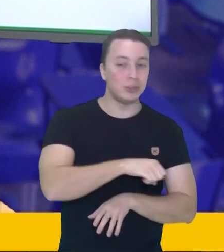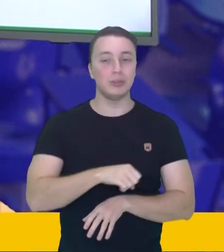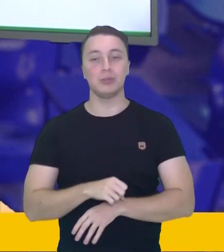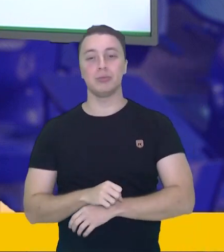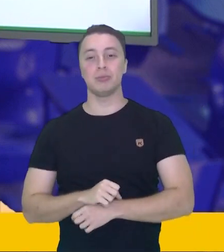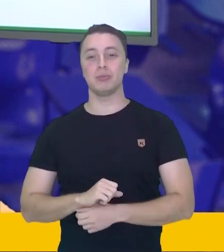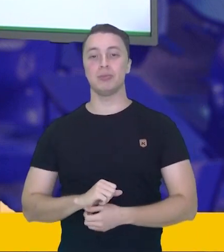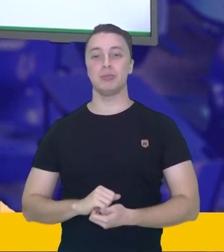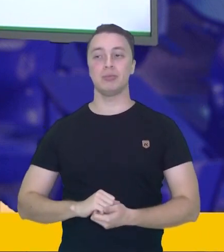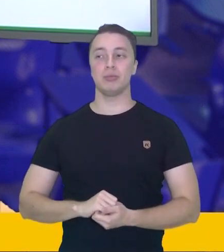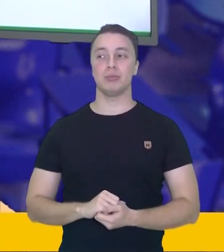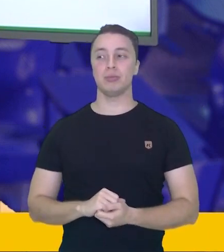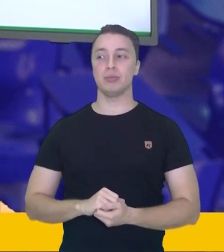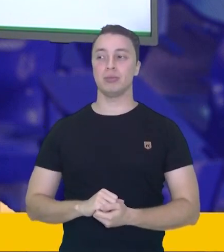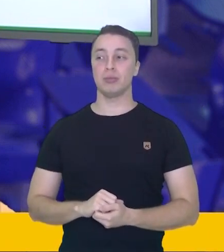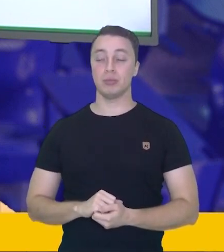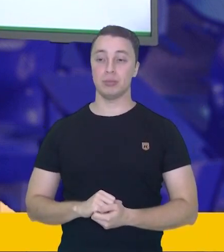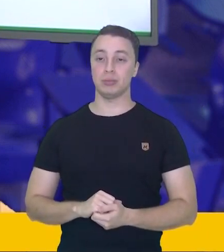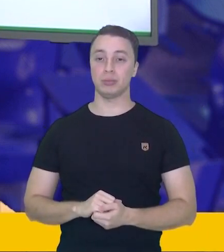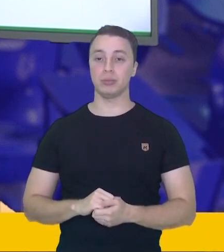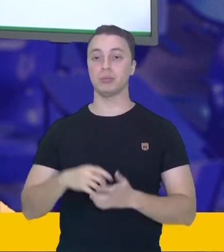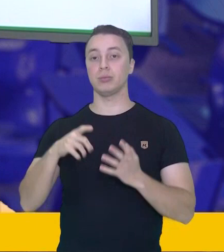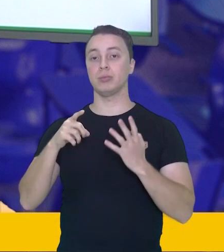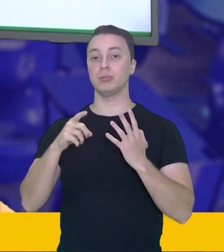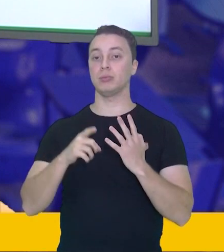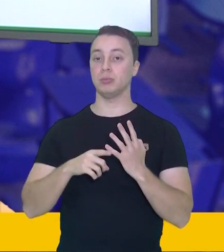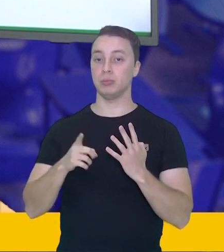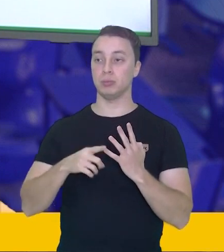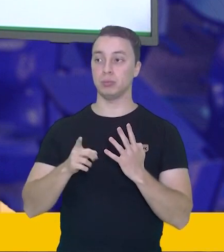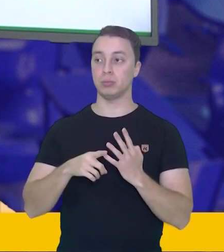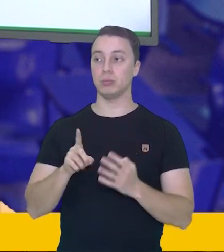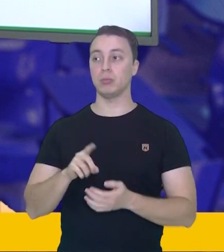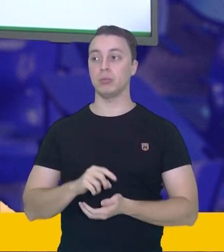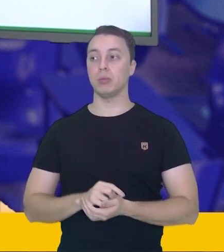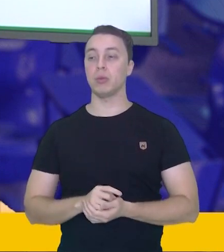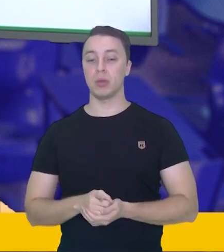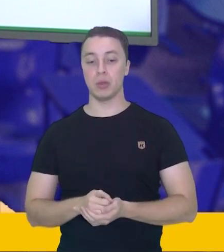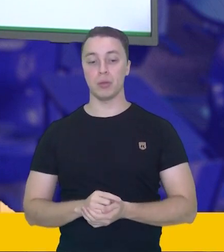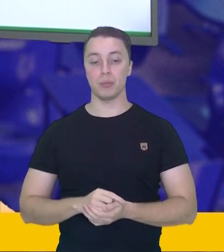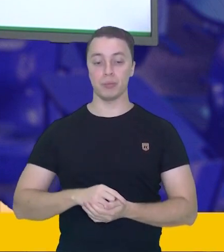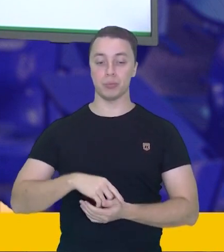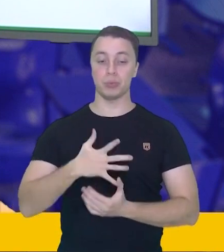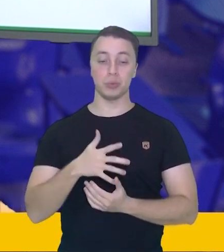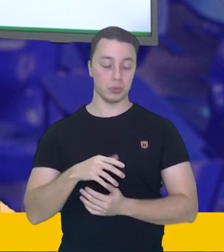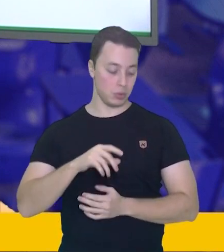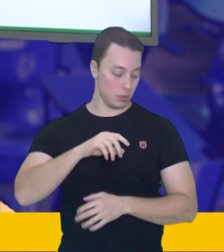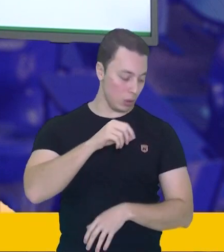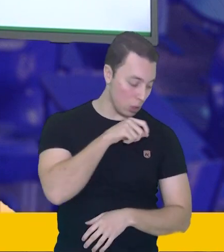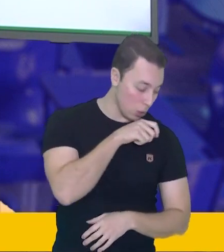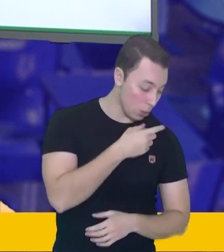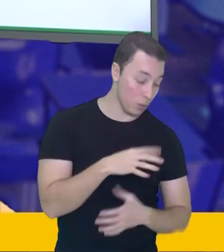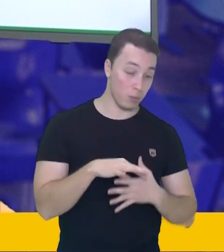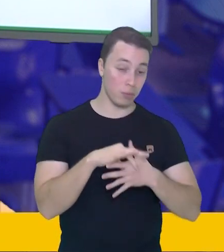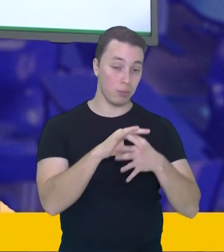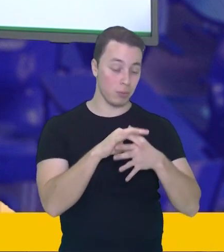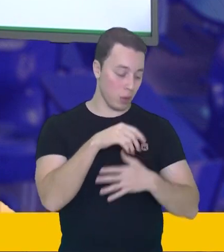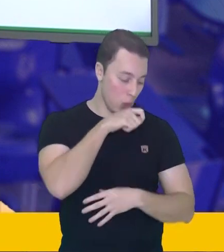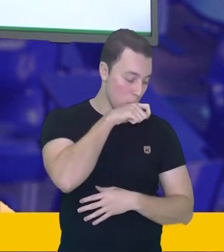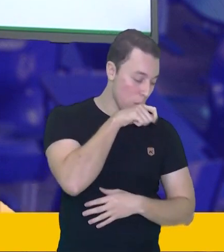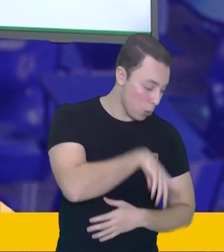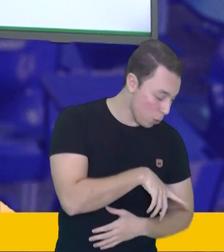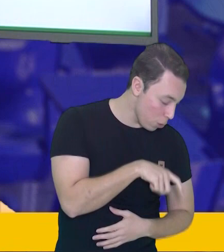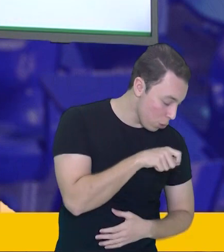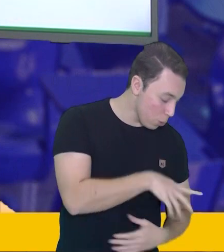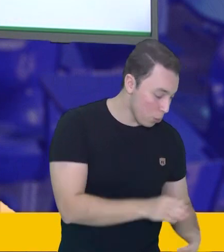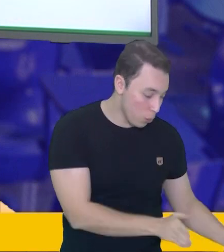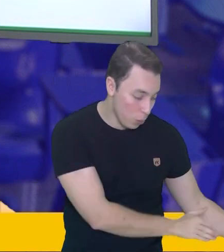outro. A próxima frase: o pedaço de carne caiu na água e se foi, assim